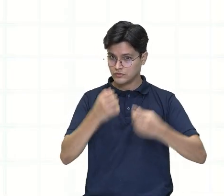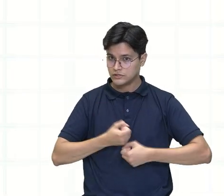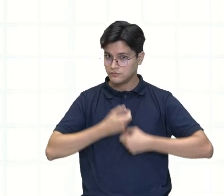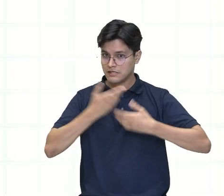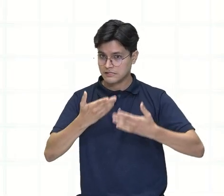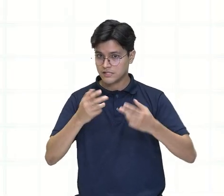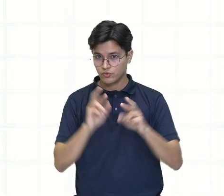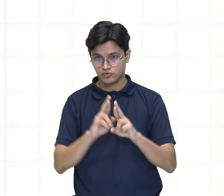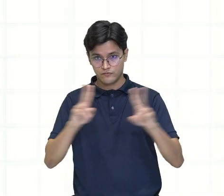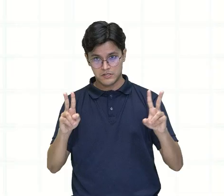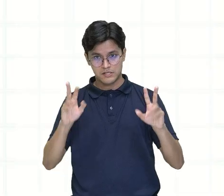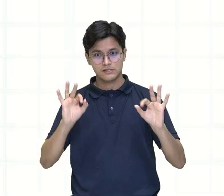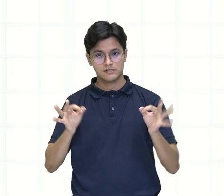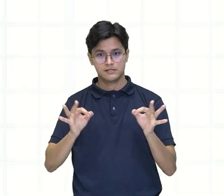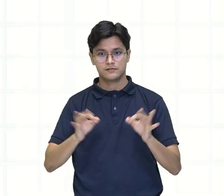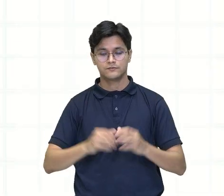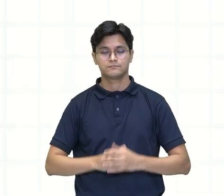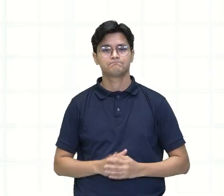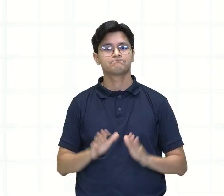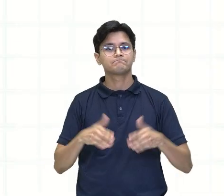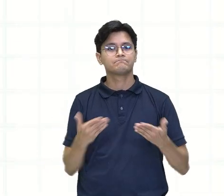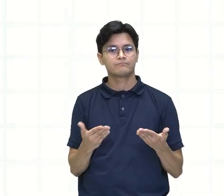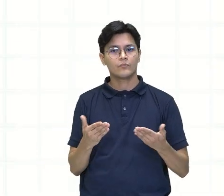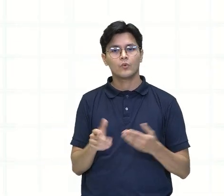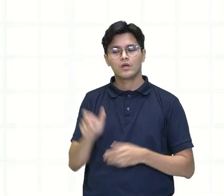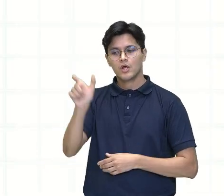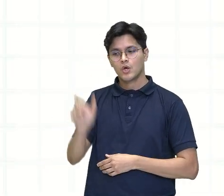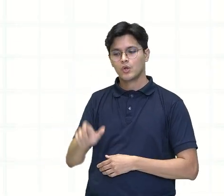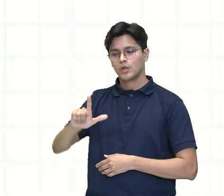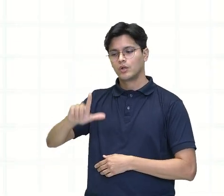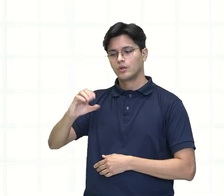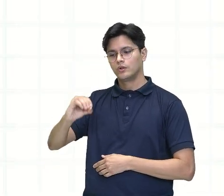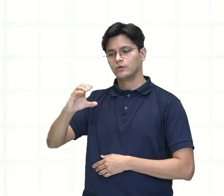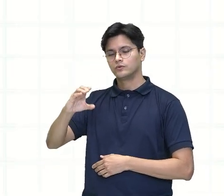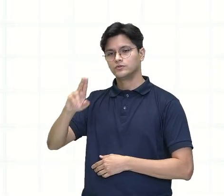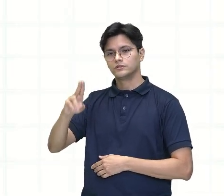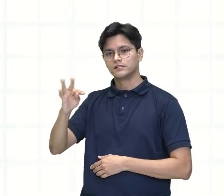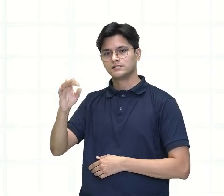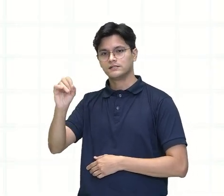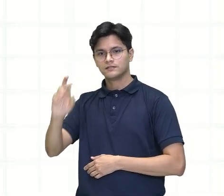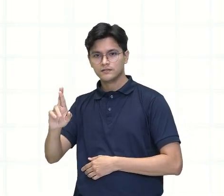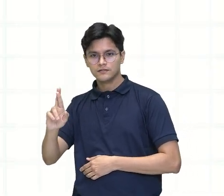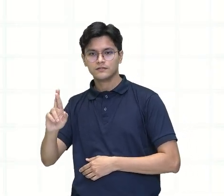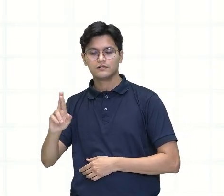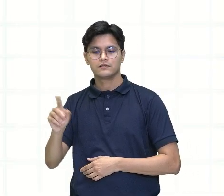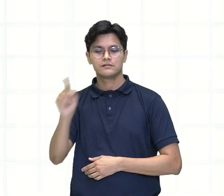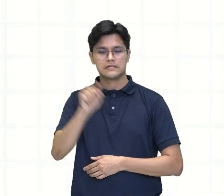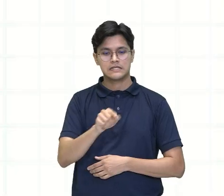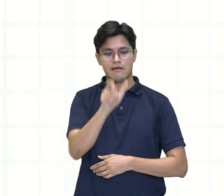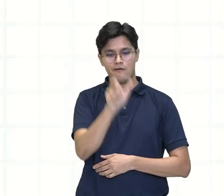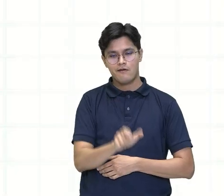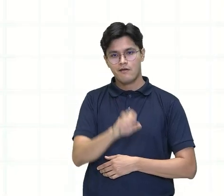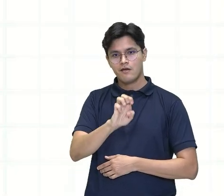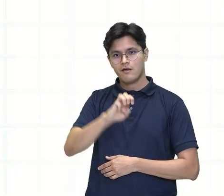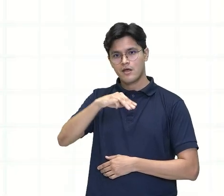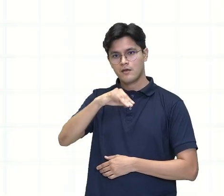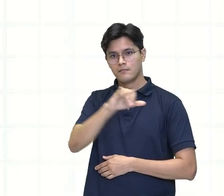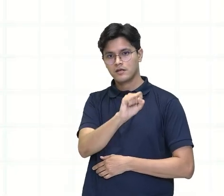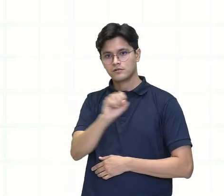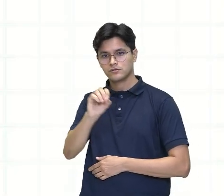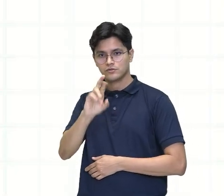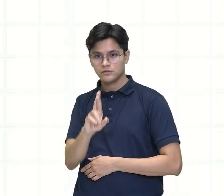em ambas, esse locutor, esse emissor, ele procura o quê? Obrigar seu interlocutor a consentir o